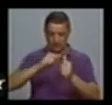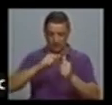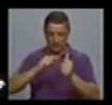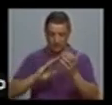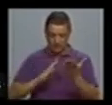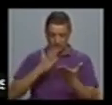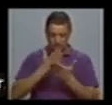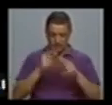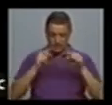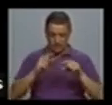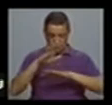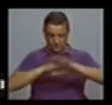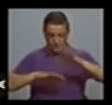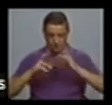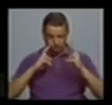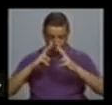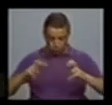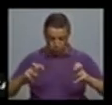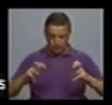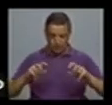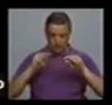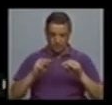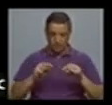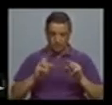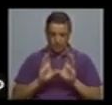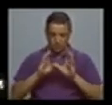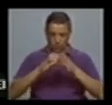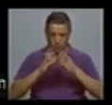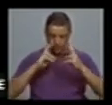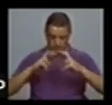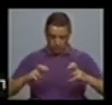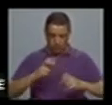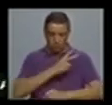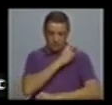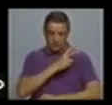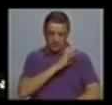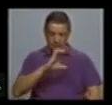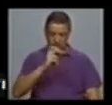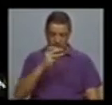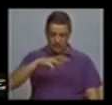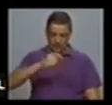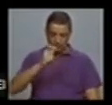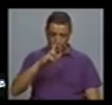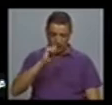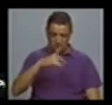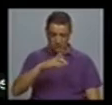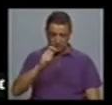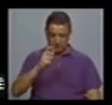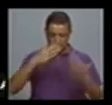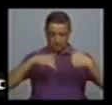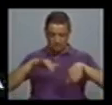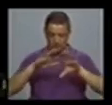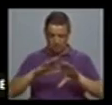Desta vez foi a descoberta feita por um grupo de investigadores da Universidade de Cambridge, e vamos até ao exoplaneta